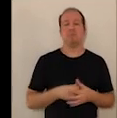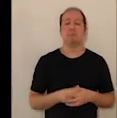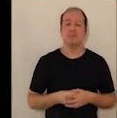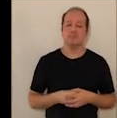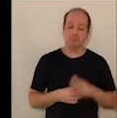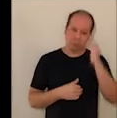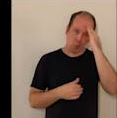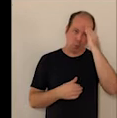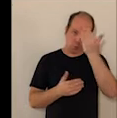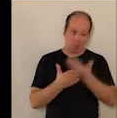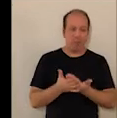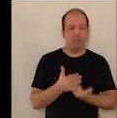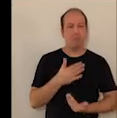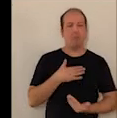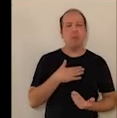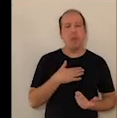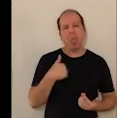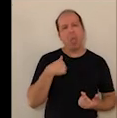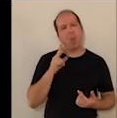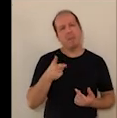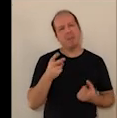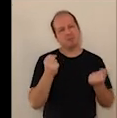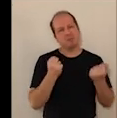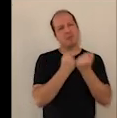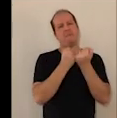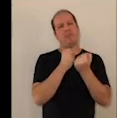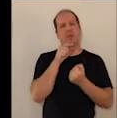Confie em mim. Eu mesmo defenderei